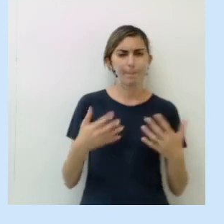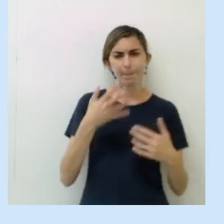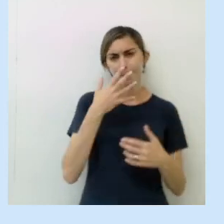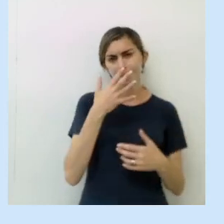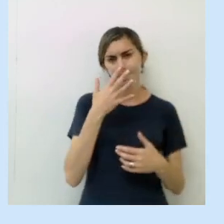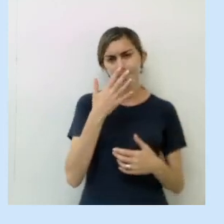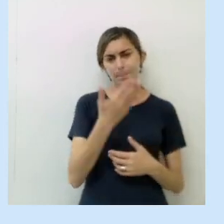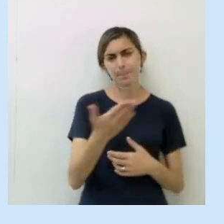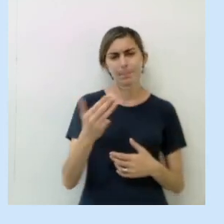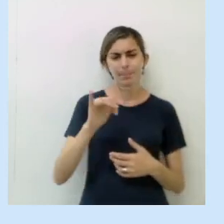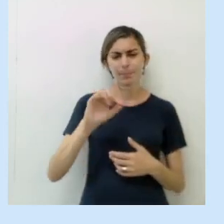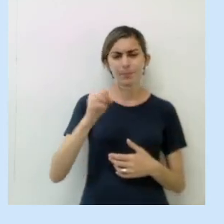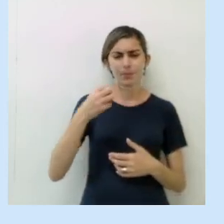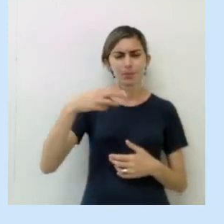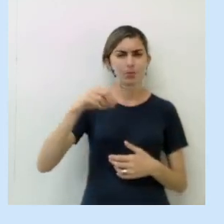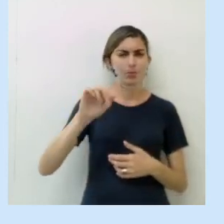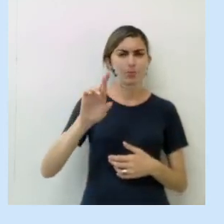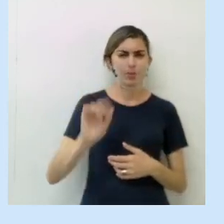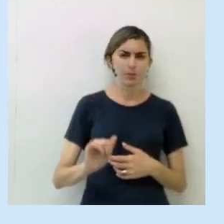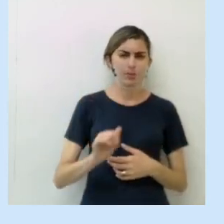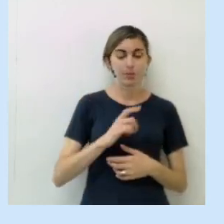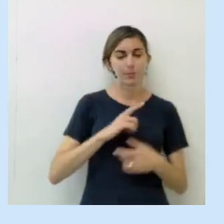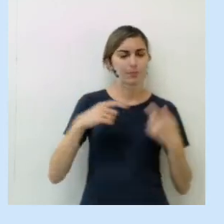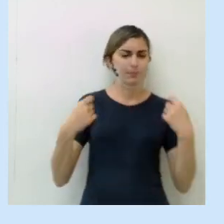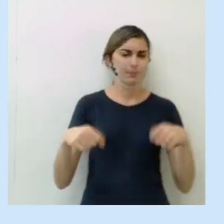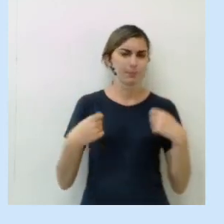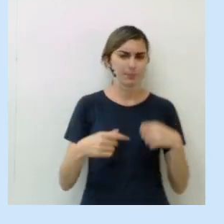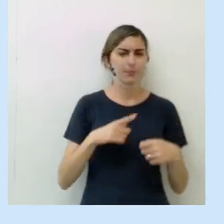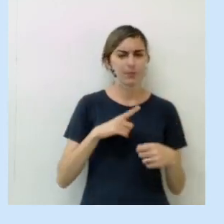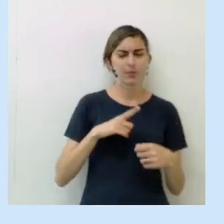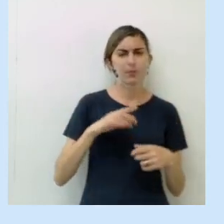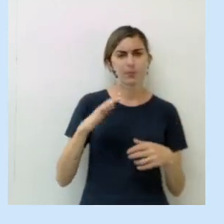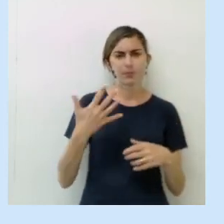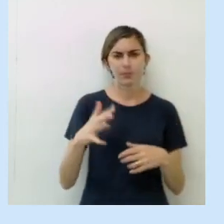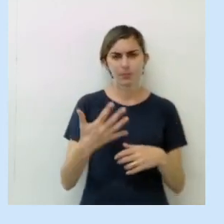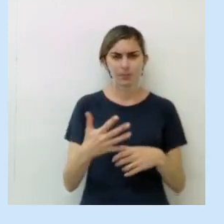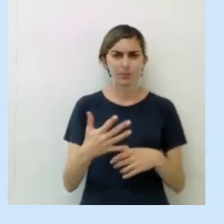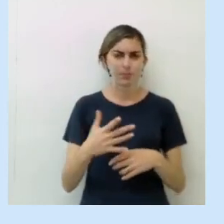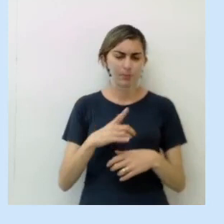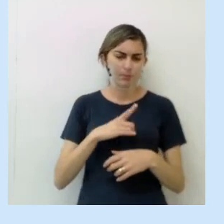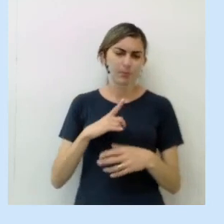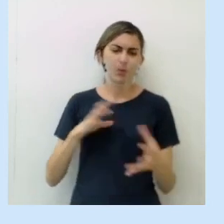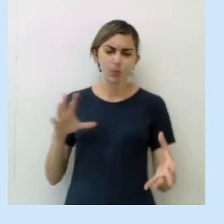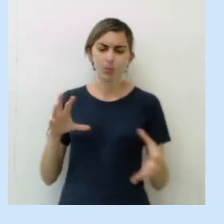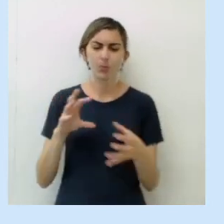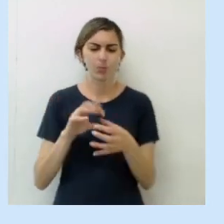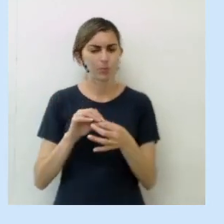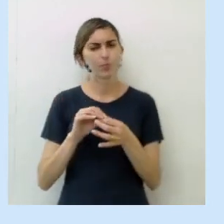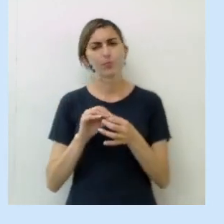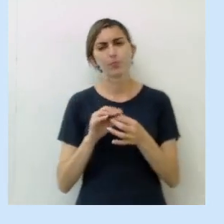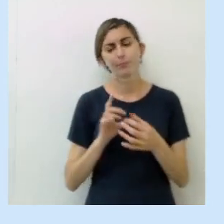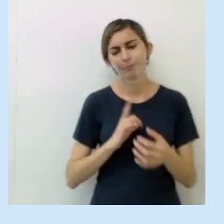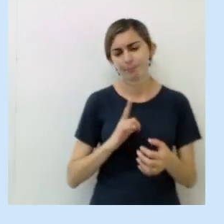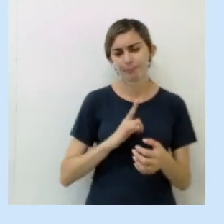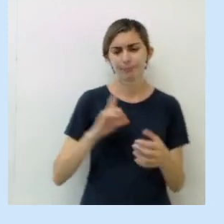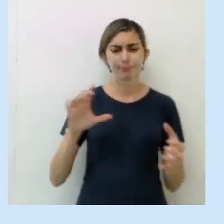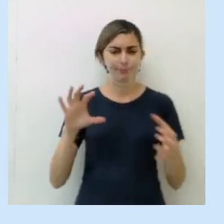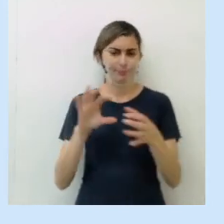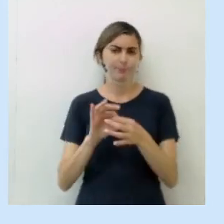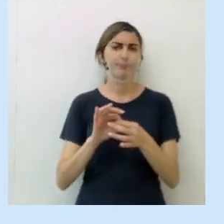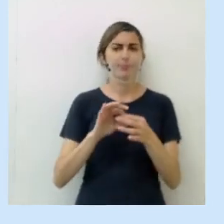aí que a isomeria cis-trans, ela precisa de pelo menos um composto que tenha